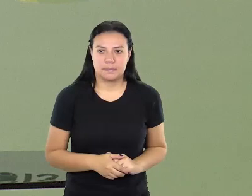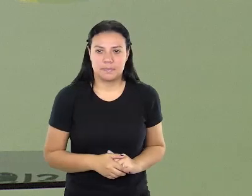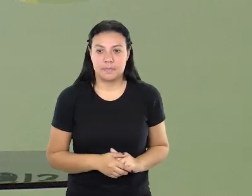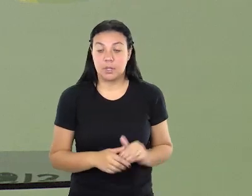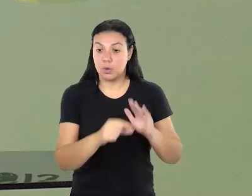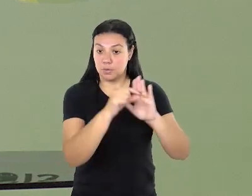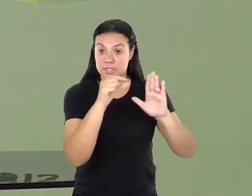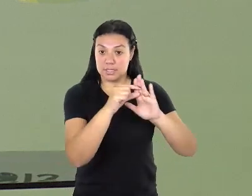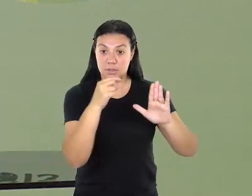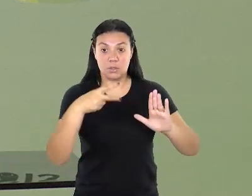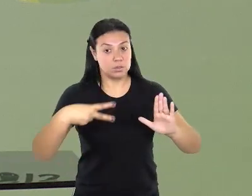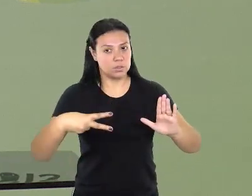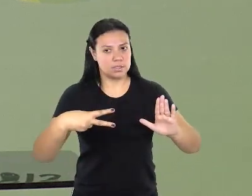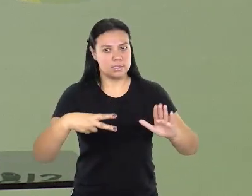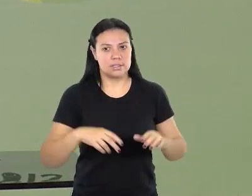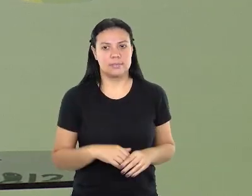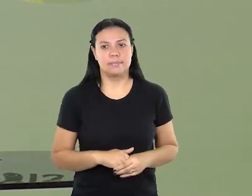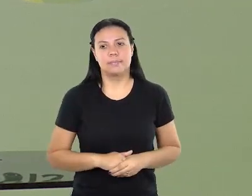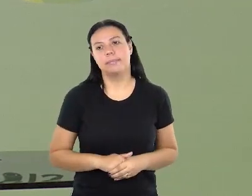Versículo 2. Na minha